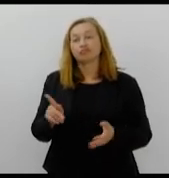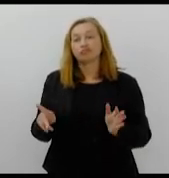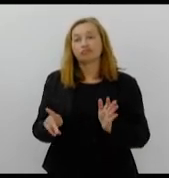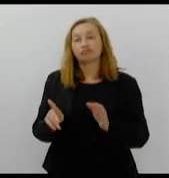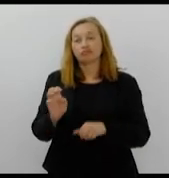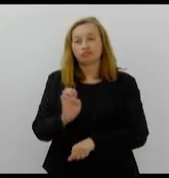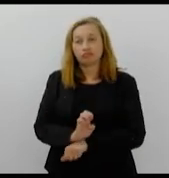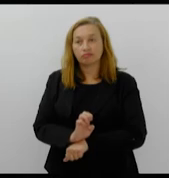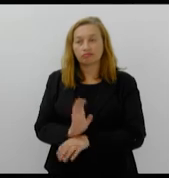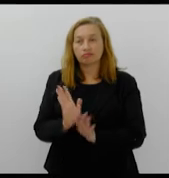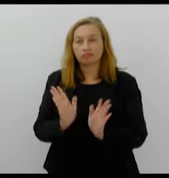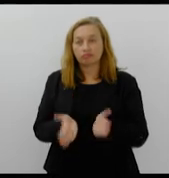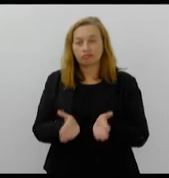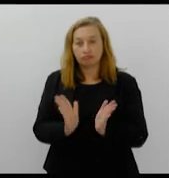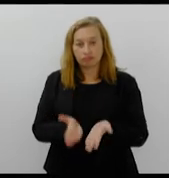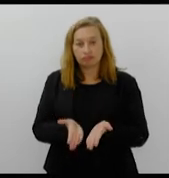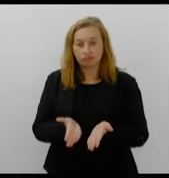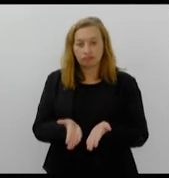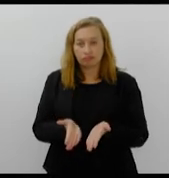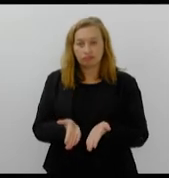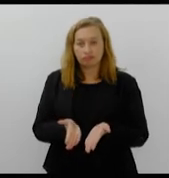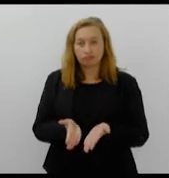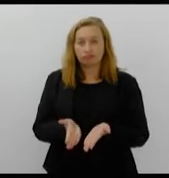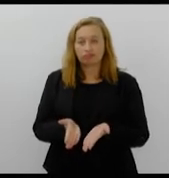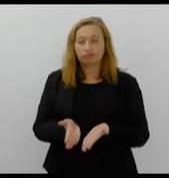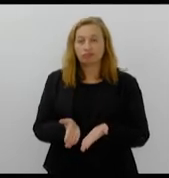está hoje na penúria,